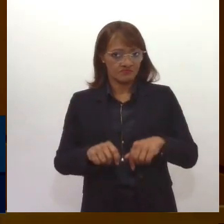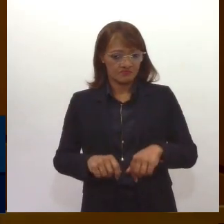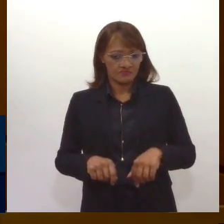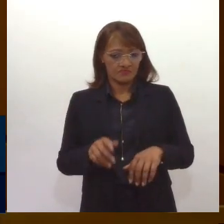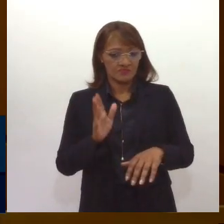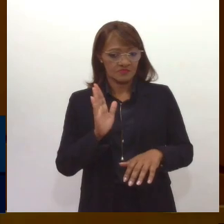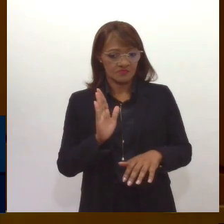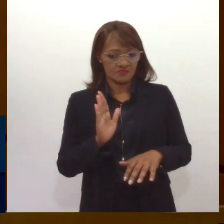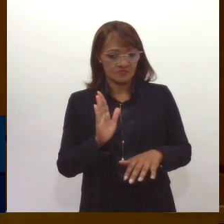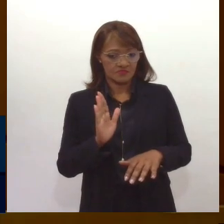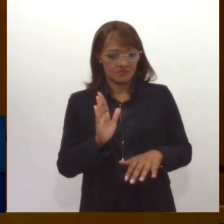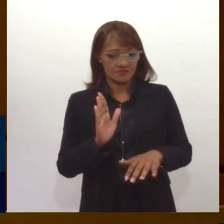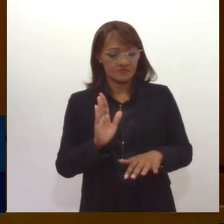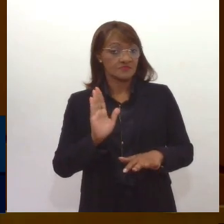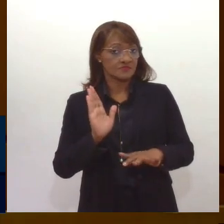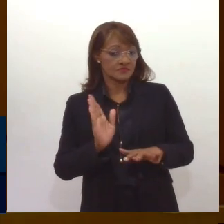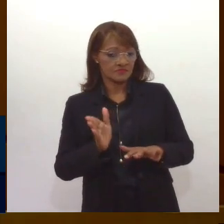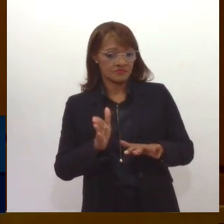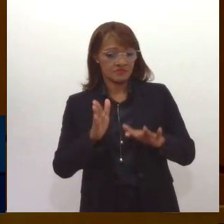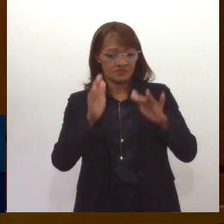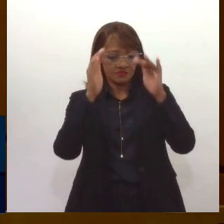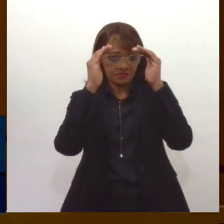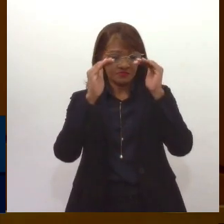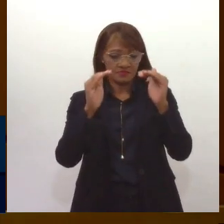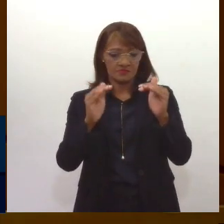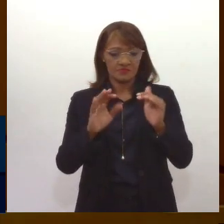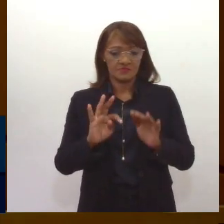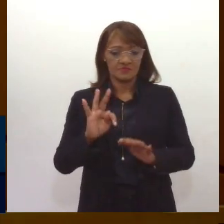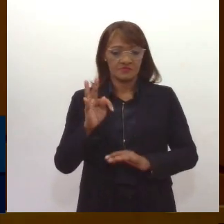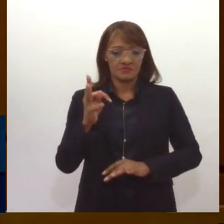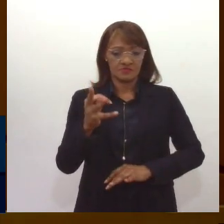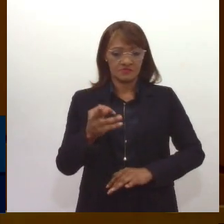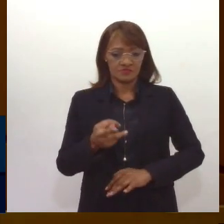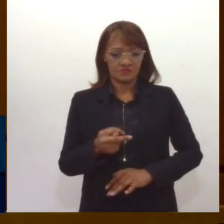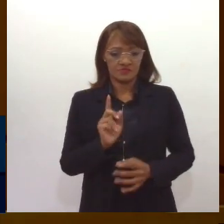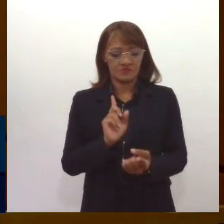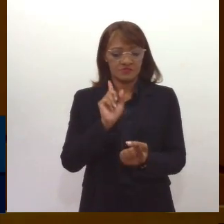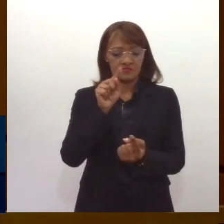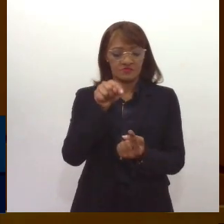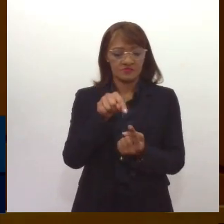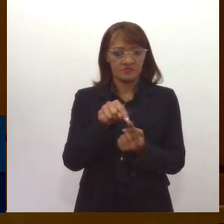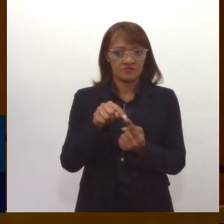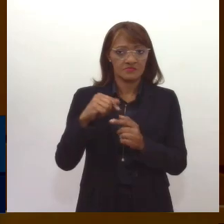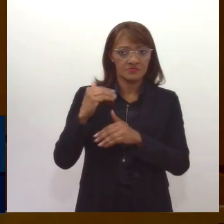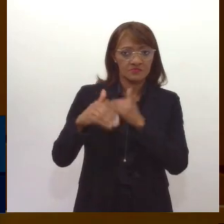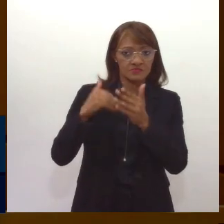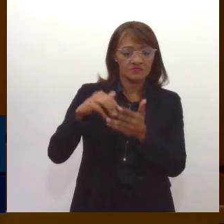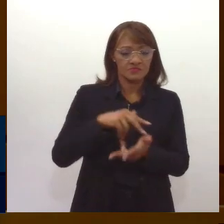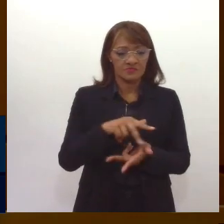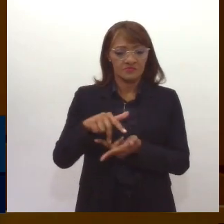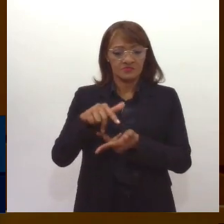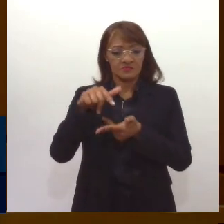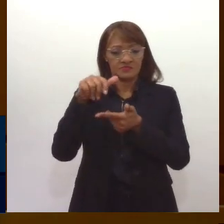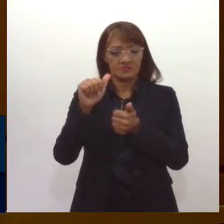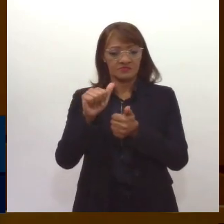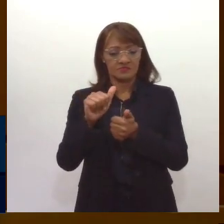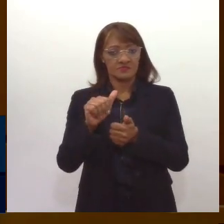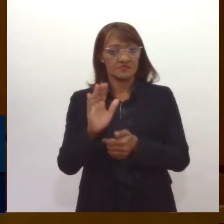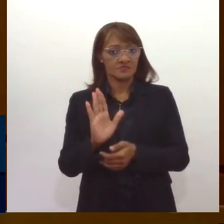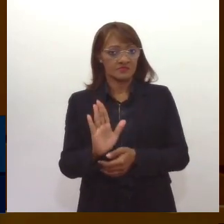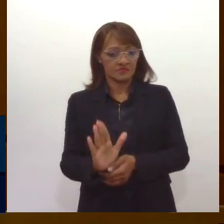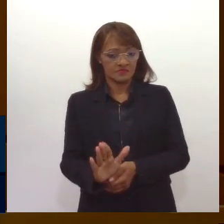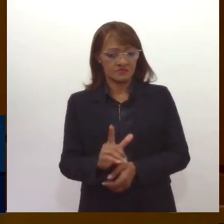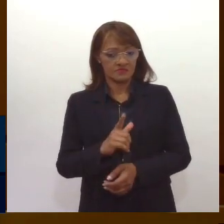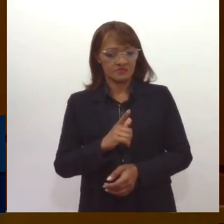satisfatório as metas e os objetivos de desenvolvimento sustentável estabelecidos nas Nações Unidas,